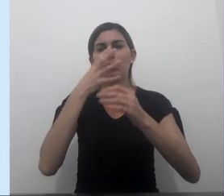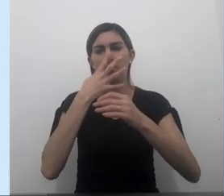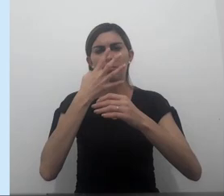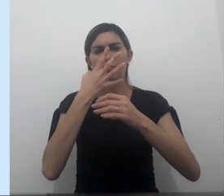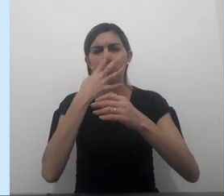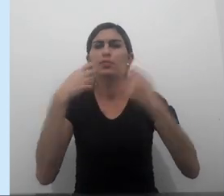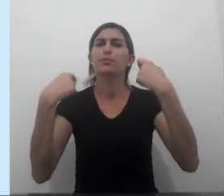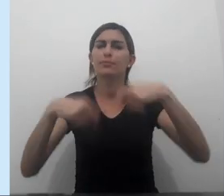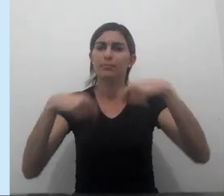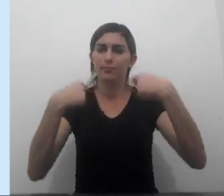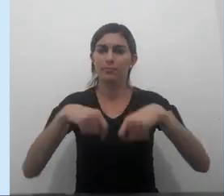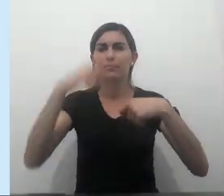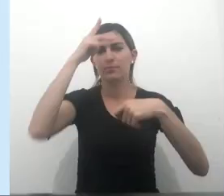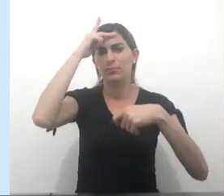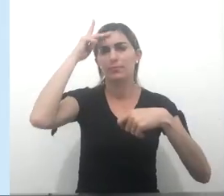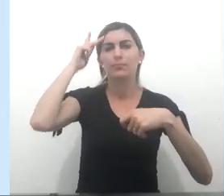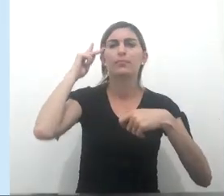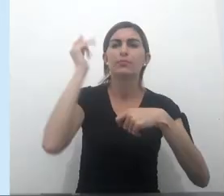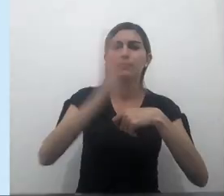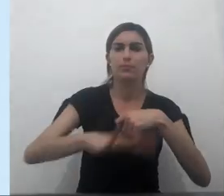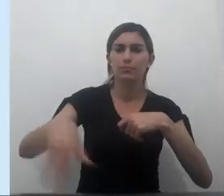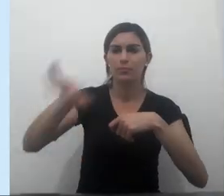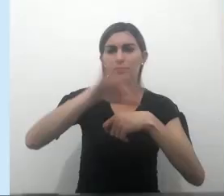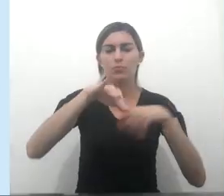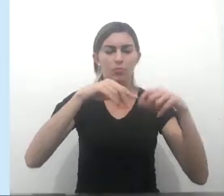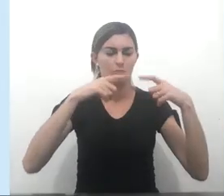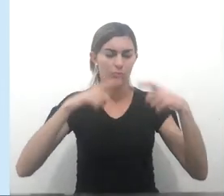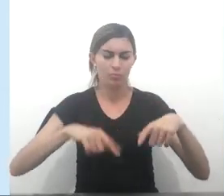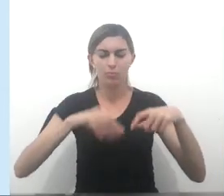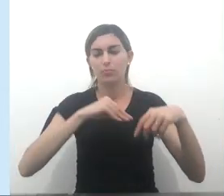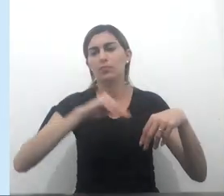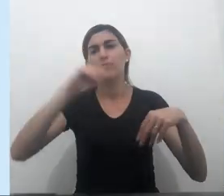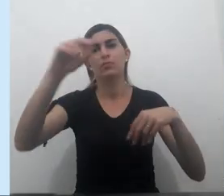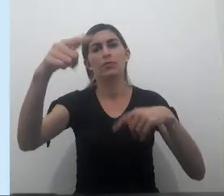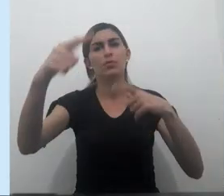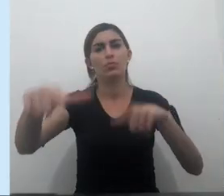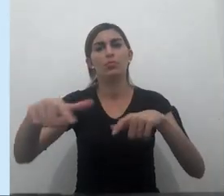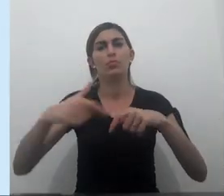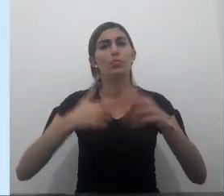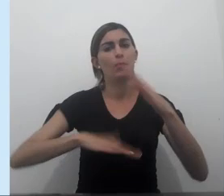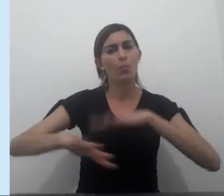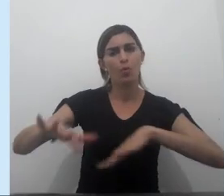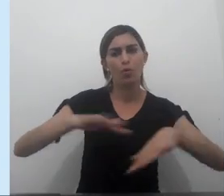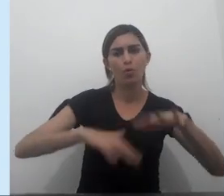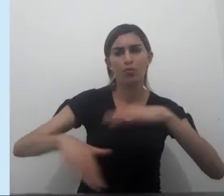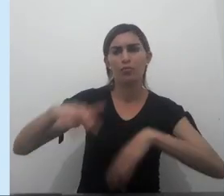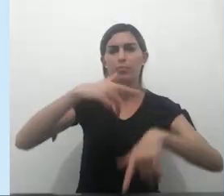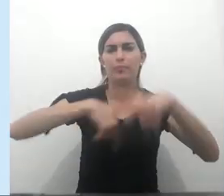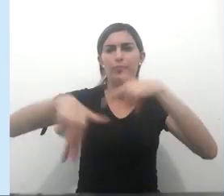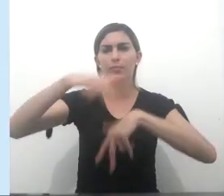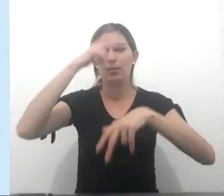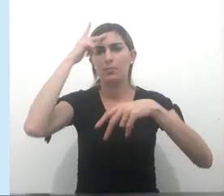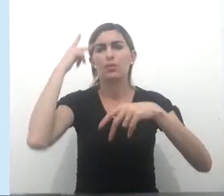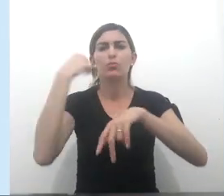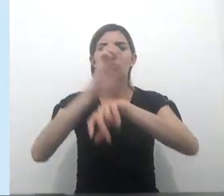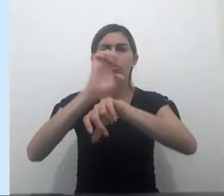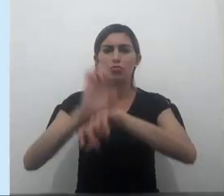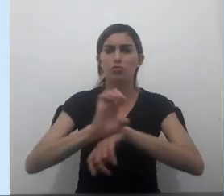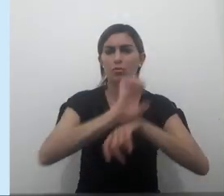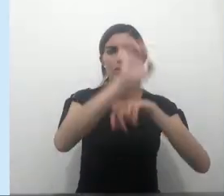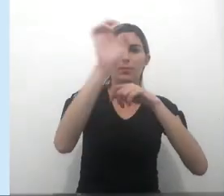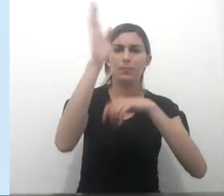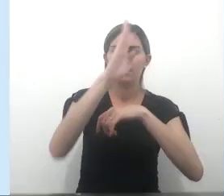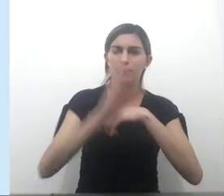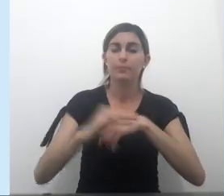Então observando a necessidade das pessoas, né, se transferirem de uma área para outra. Então a movimentação de pessoas no estado